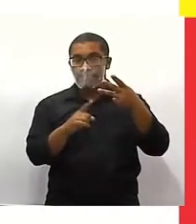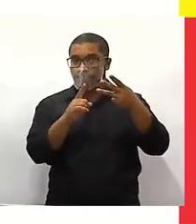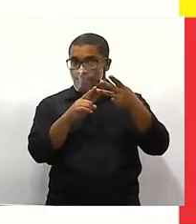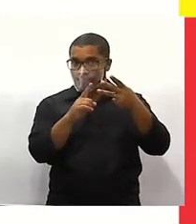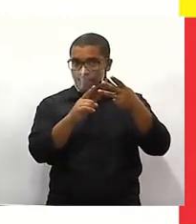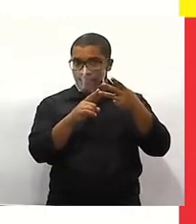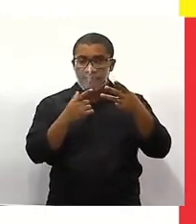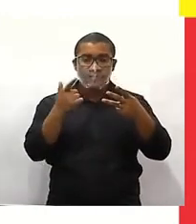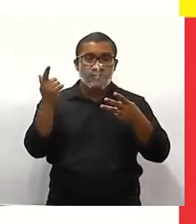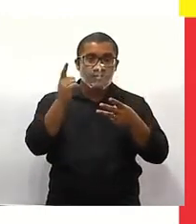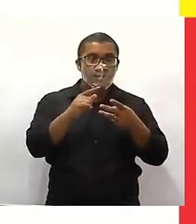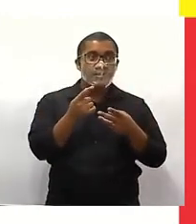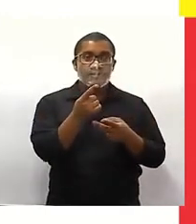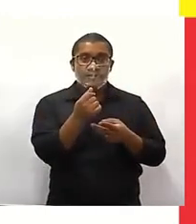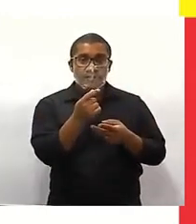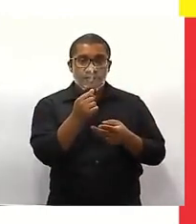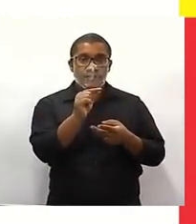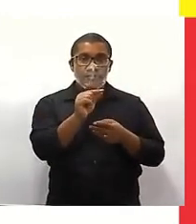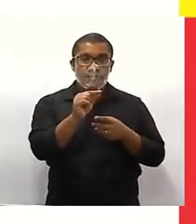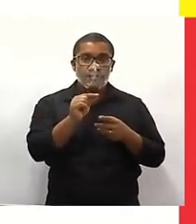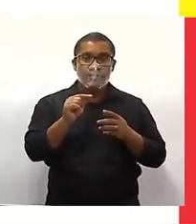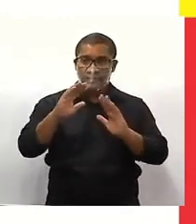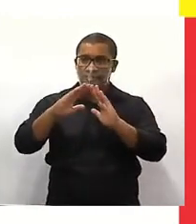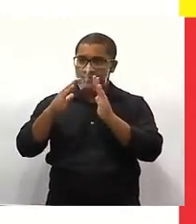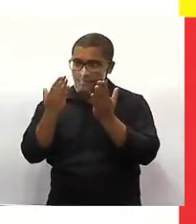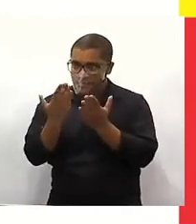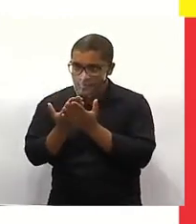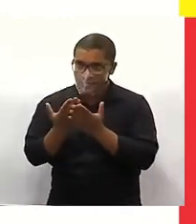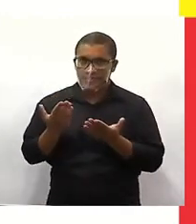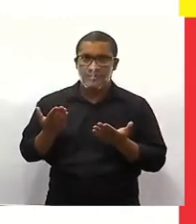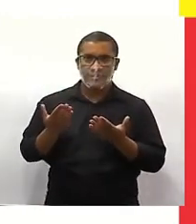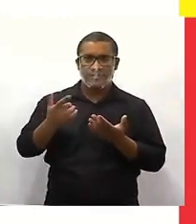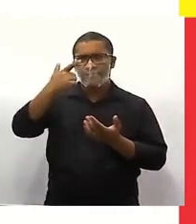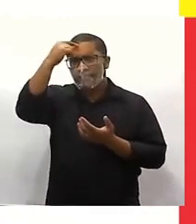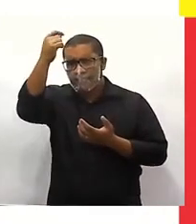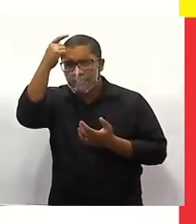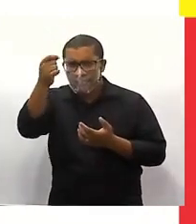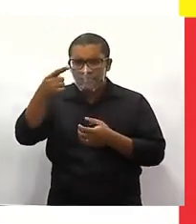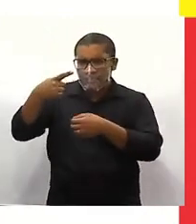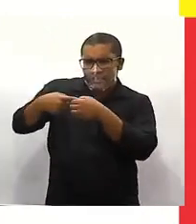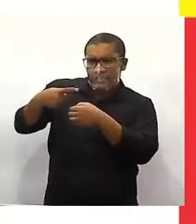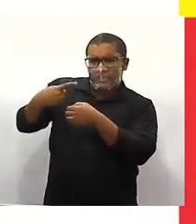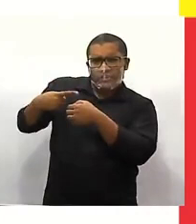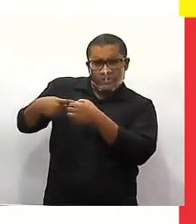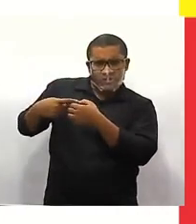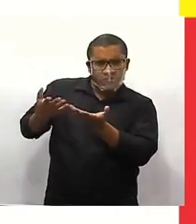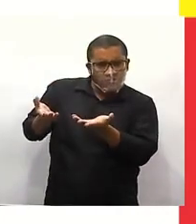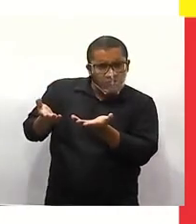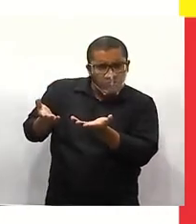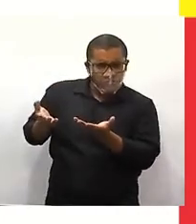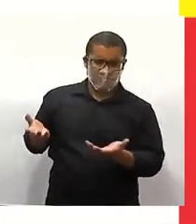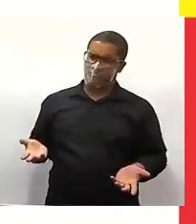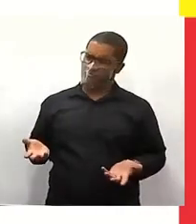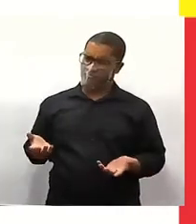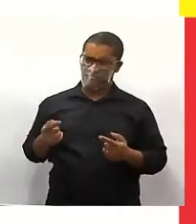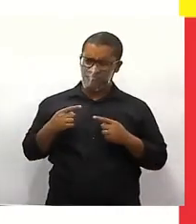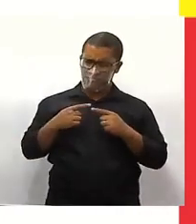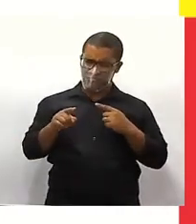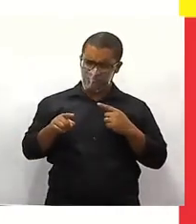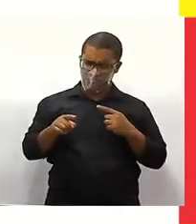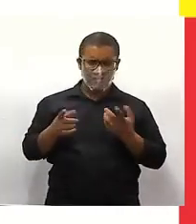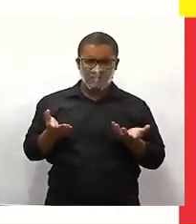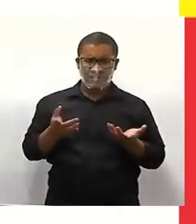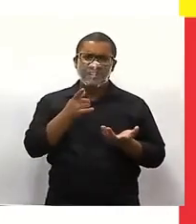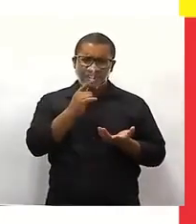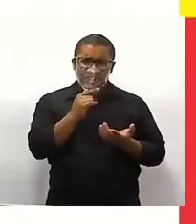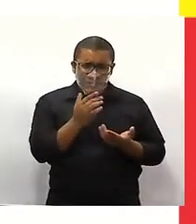financeiro para a instalação de escolas e faculdades rurais? O que isso tem a ver com recurso hídrico? Não é? O